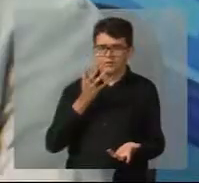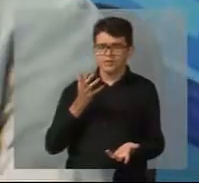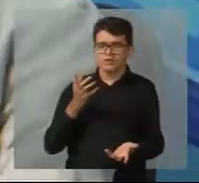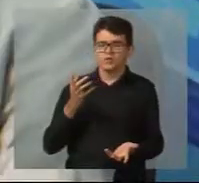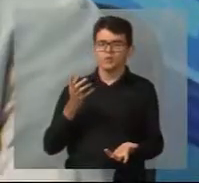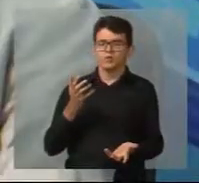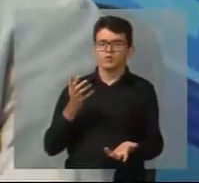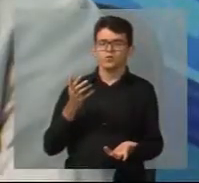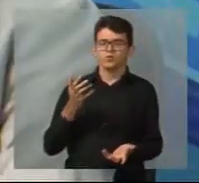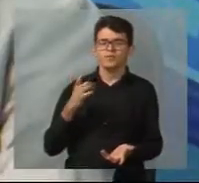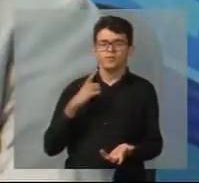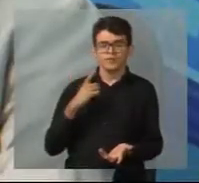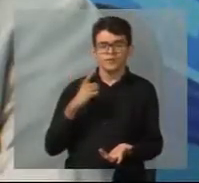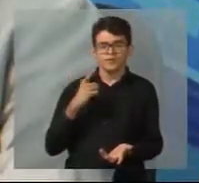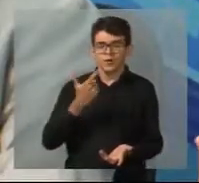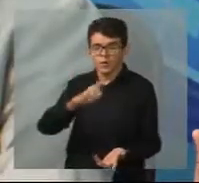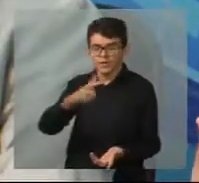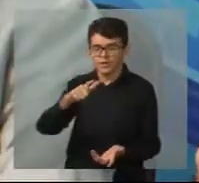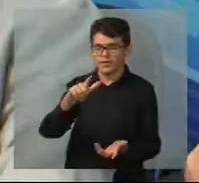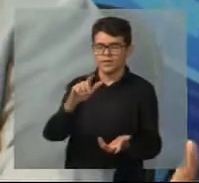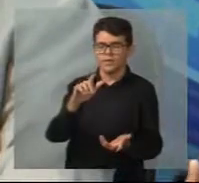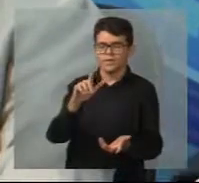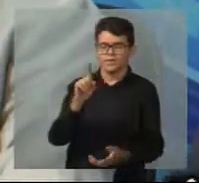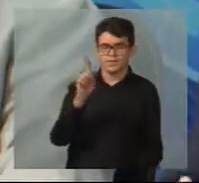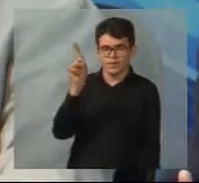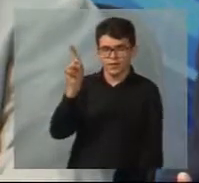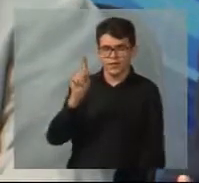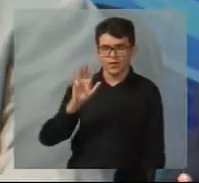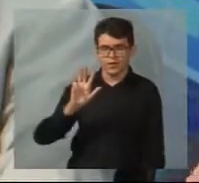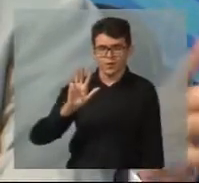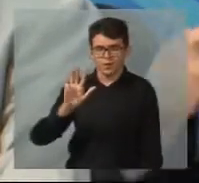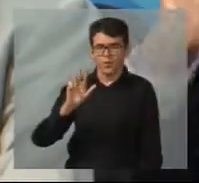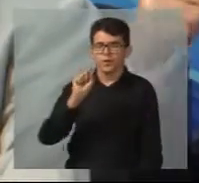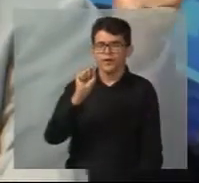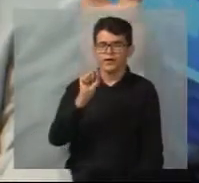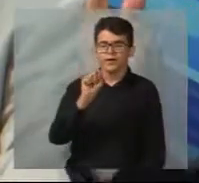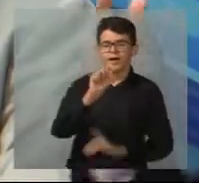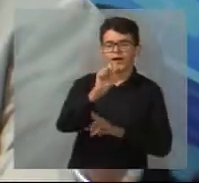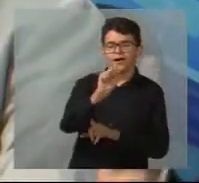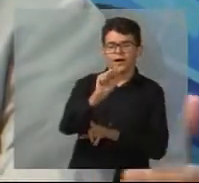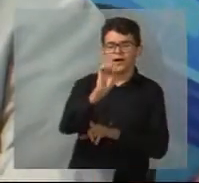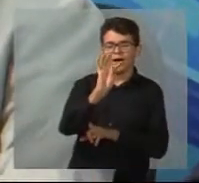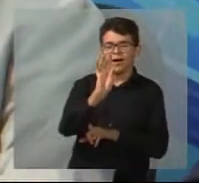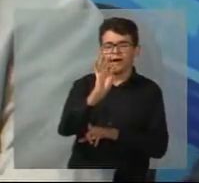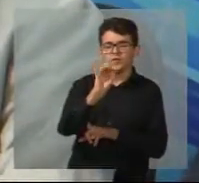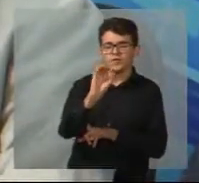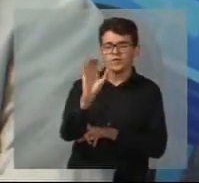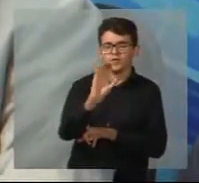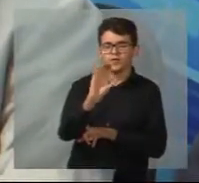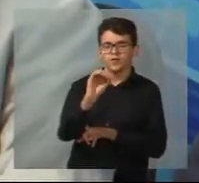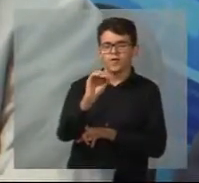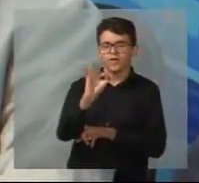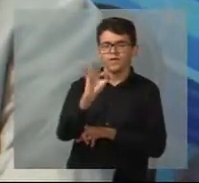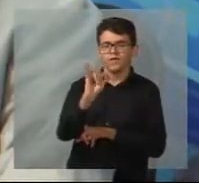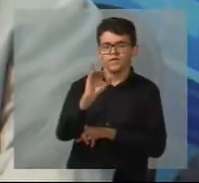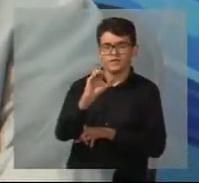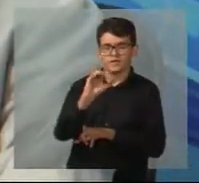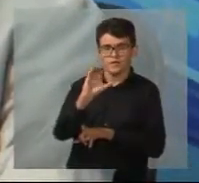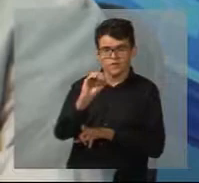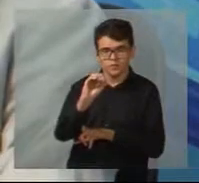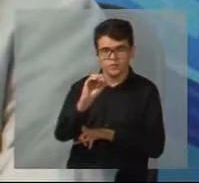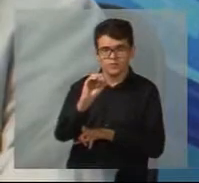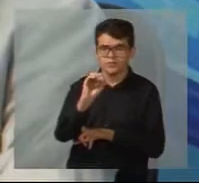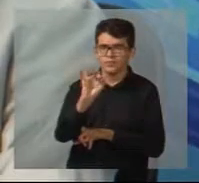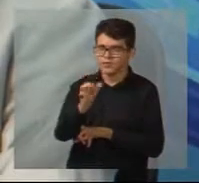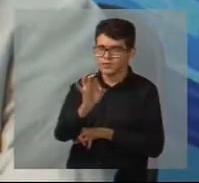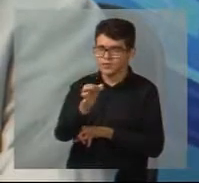prova. Existe prova, lógico, formal. É claro que ninguém passa 7 anos negociando a compra de um imóvel. É claro que o